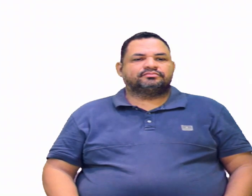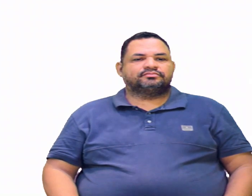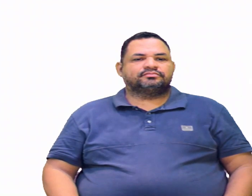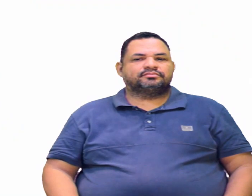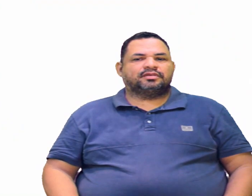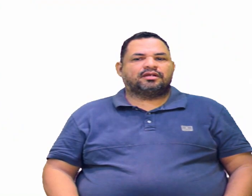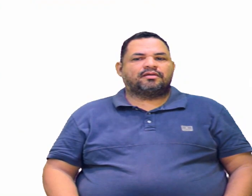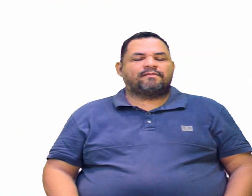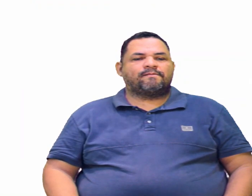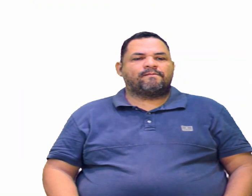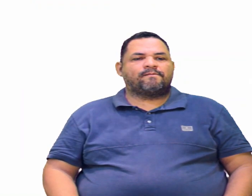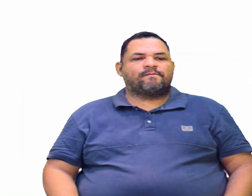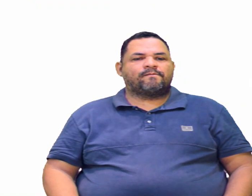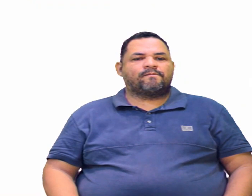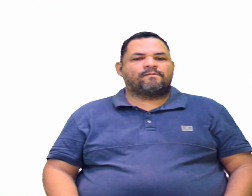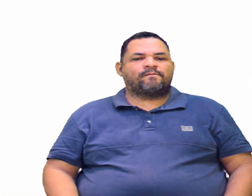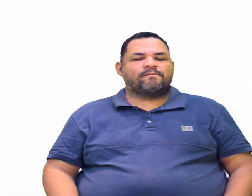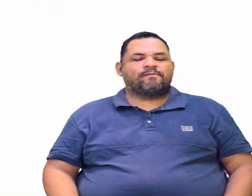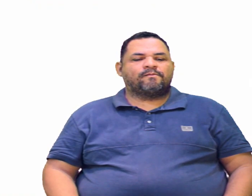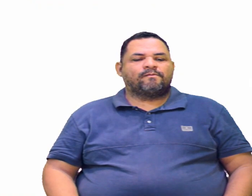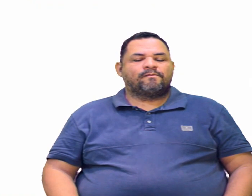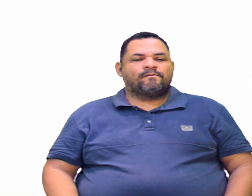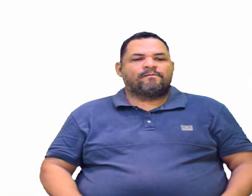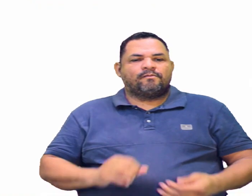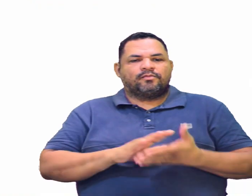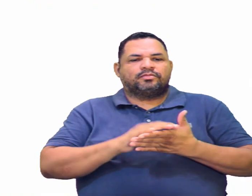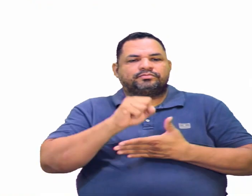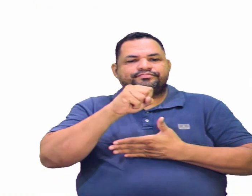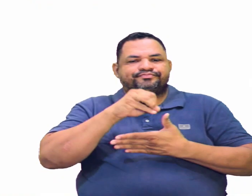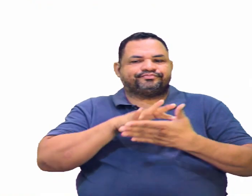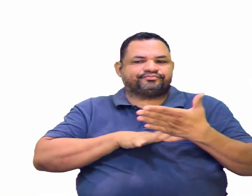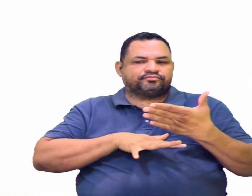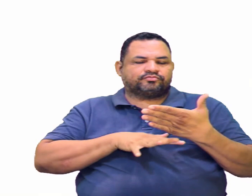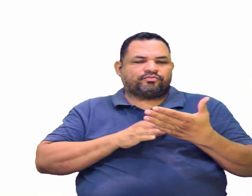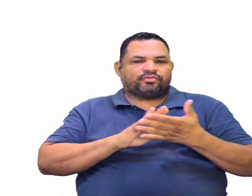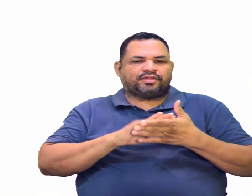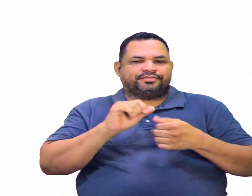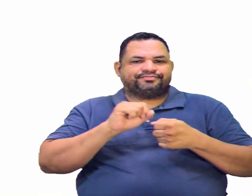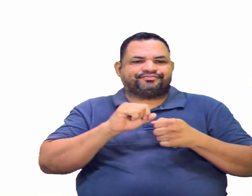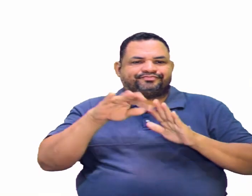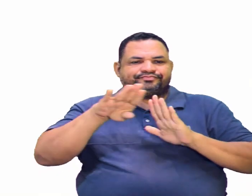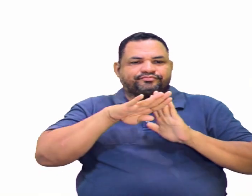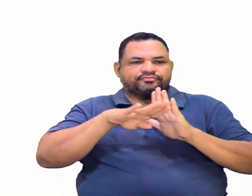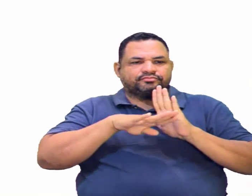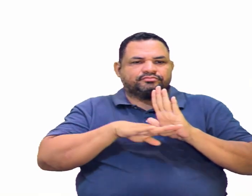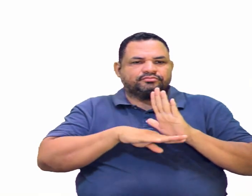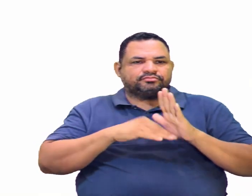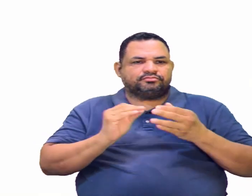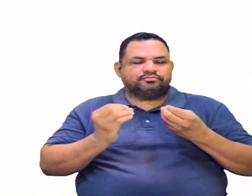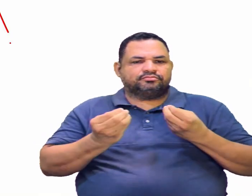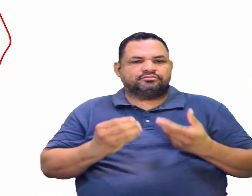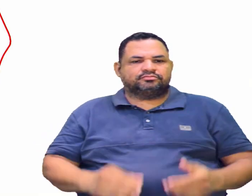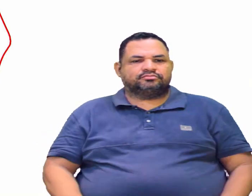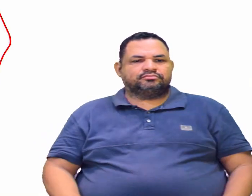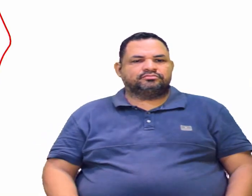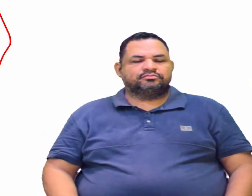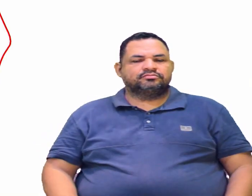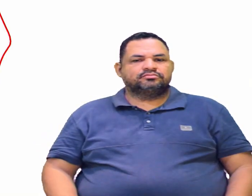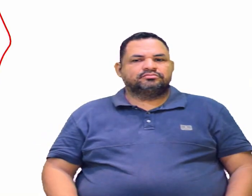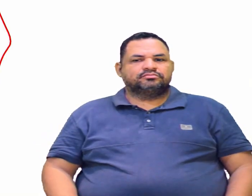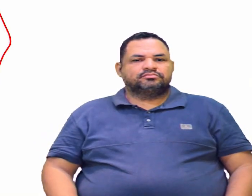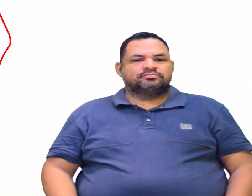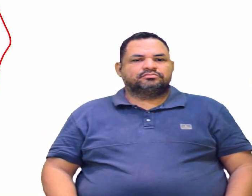aqui uma atividade. Vamos colocar aqui para você sobre